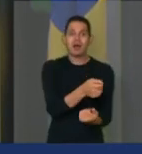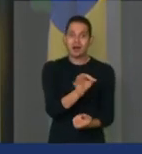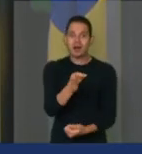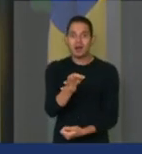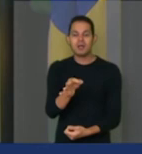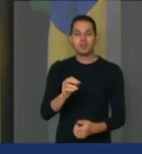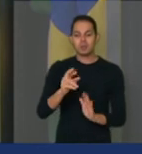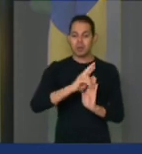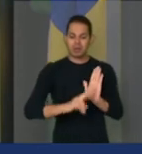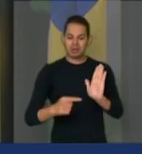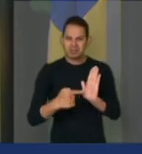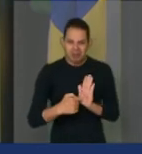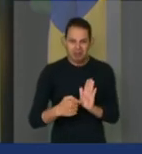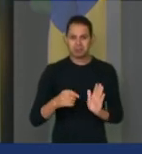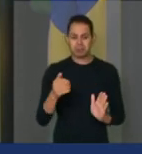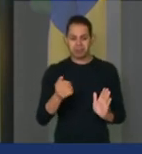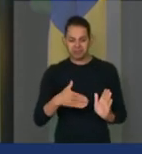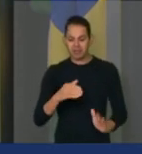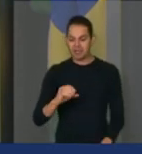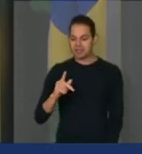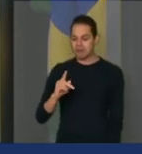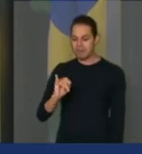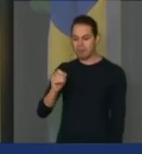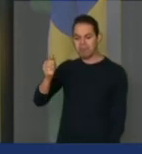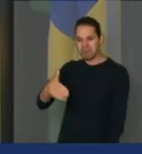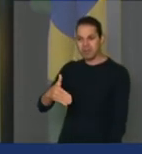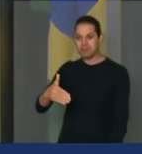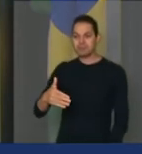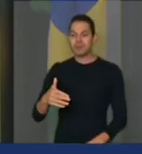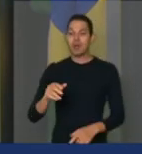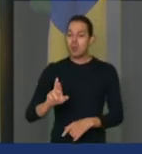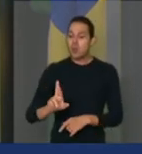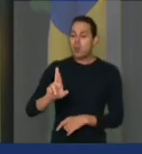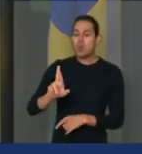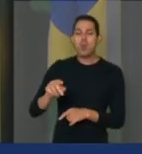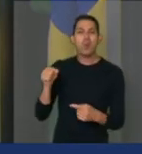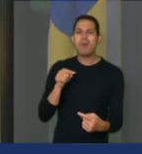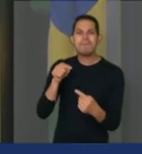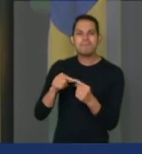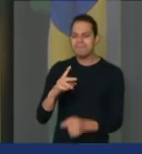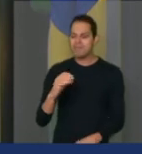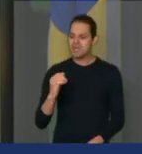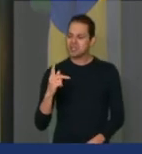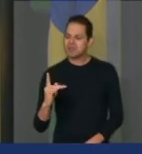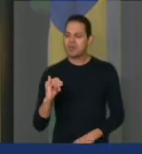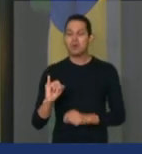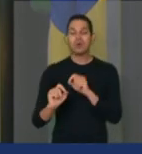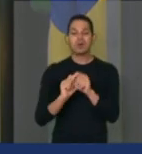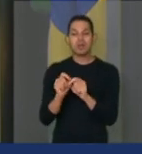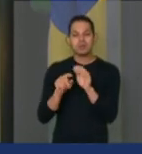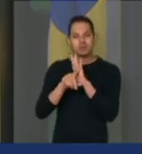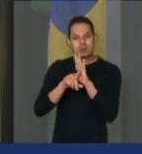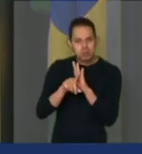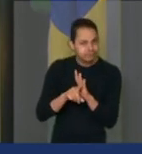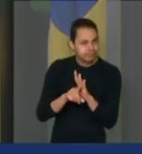como esse uma CPI como essa que deveria ser feita para investigar está sendo feita com fins